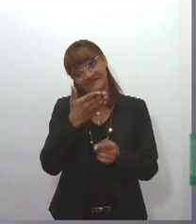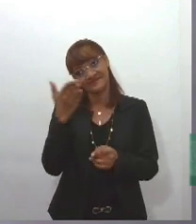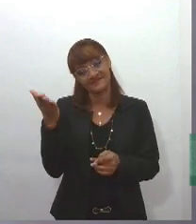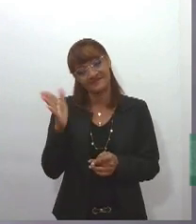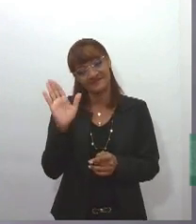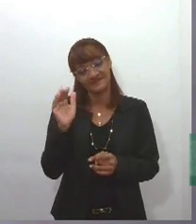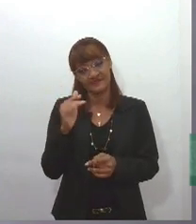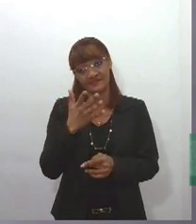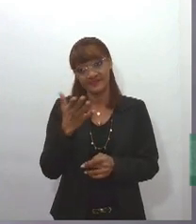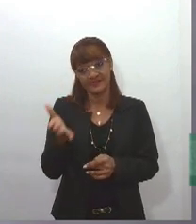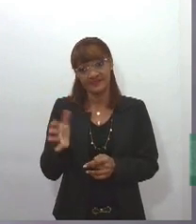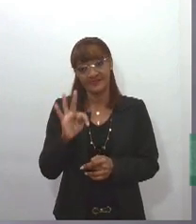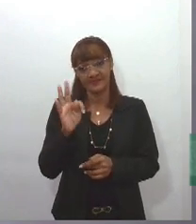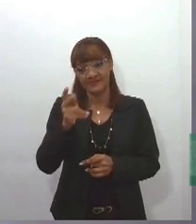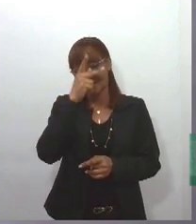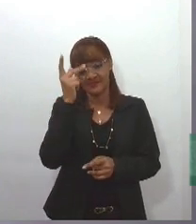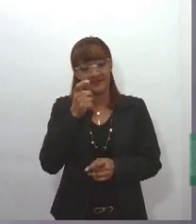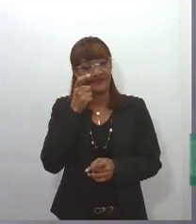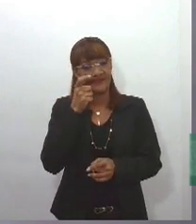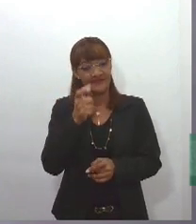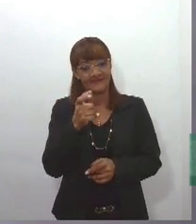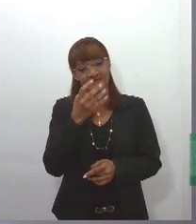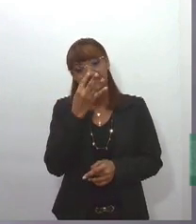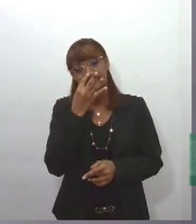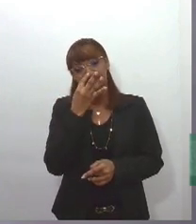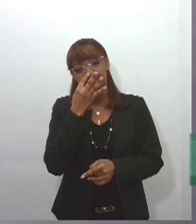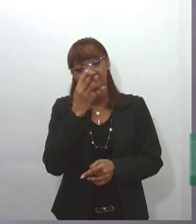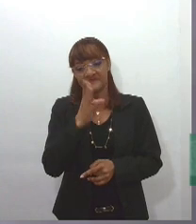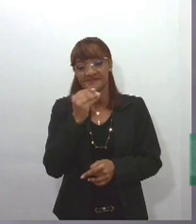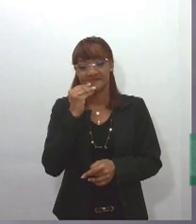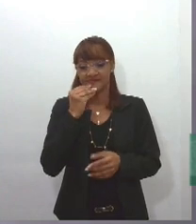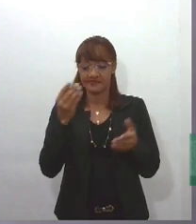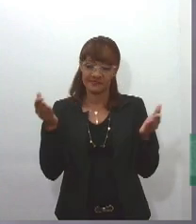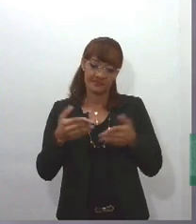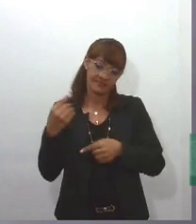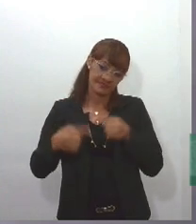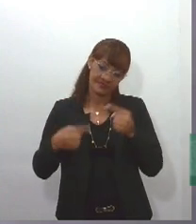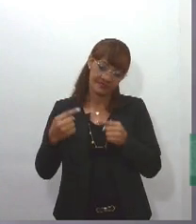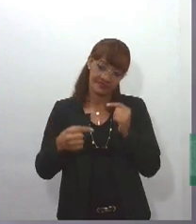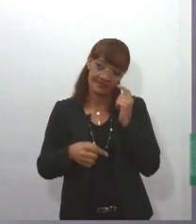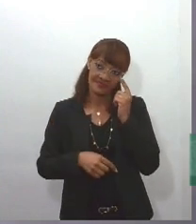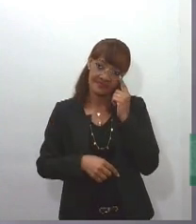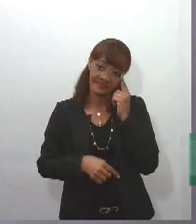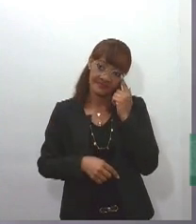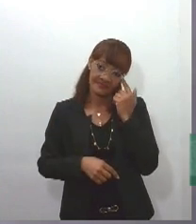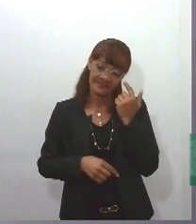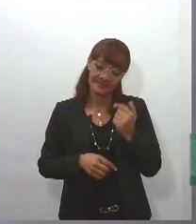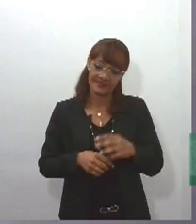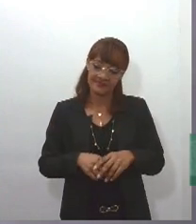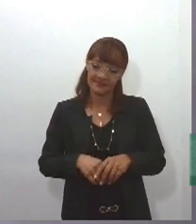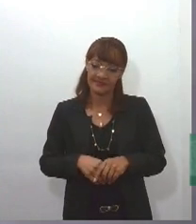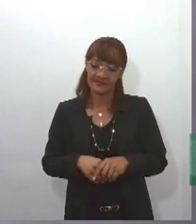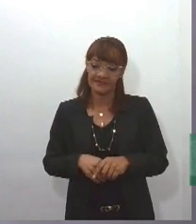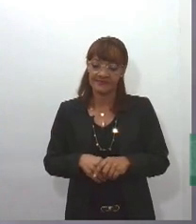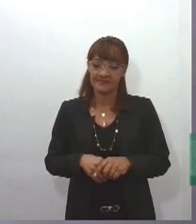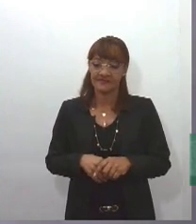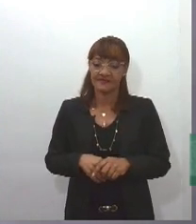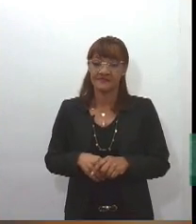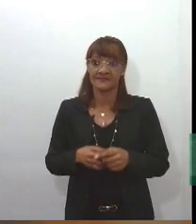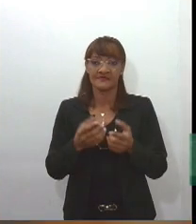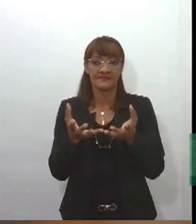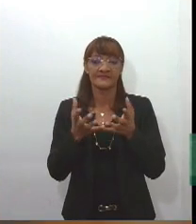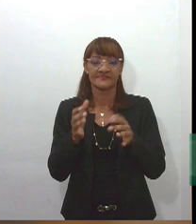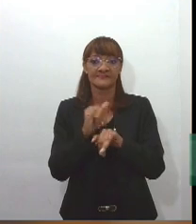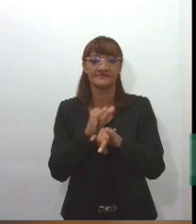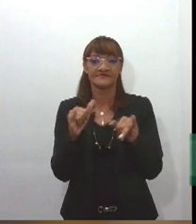telespectadores né pela oportunidade aqui desse debate é eu só queria dizer que de fato